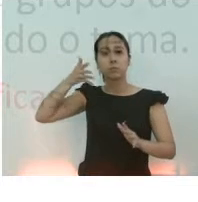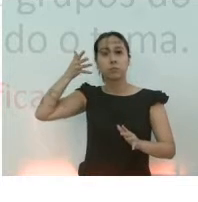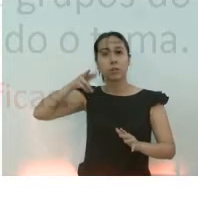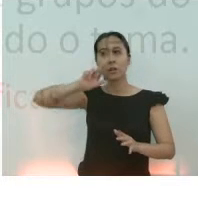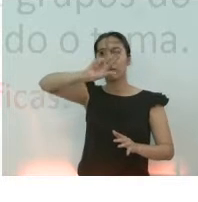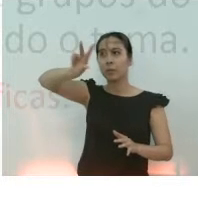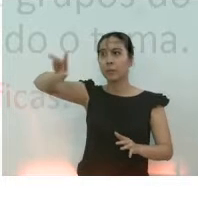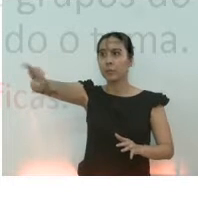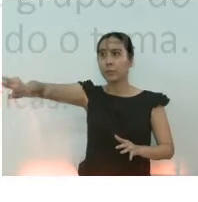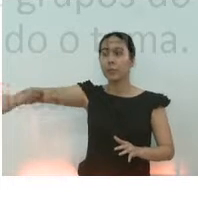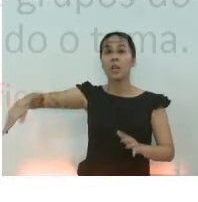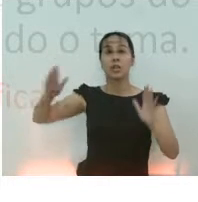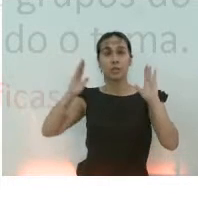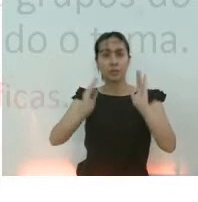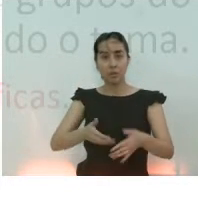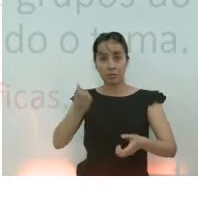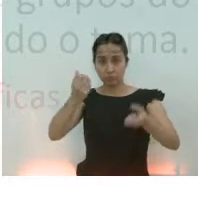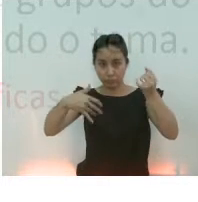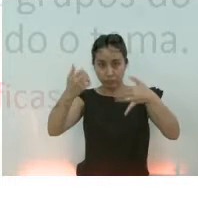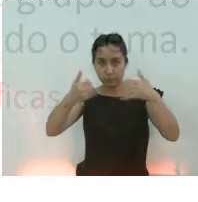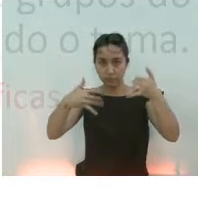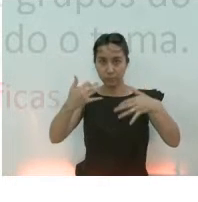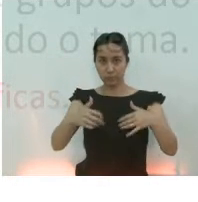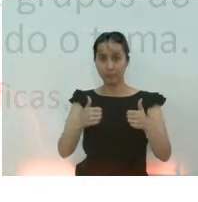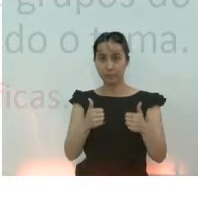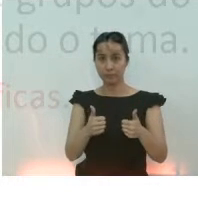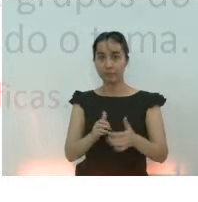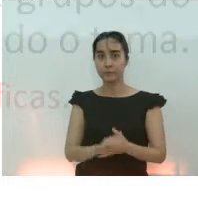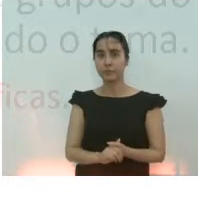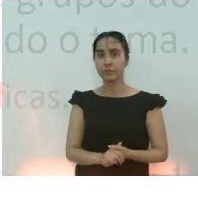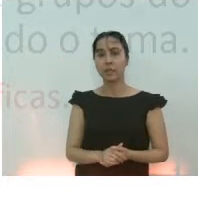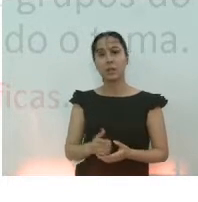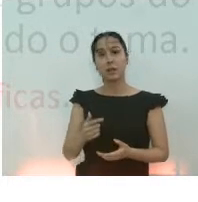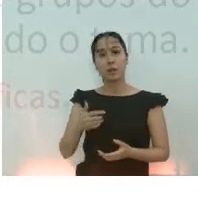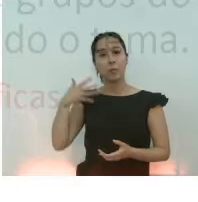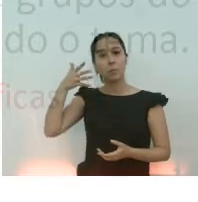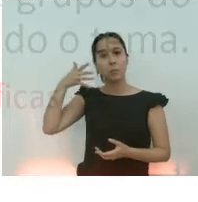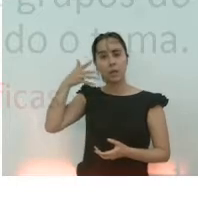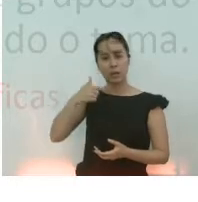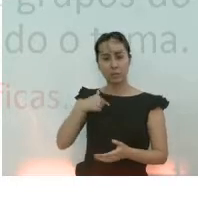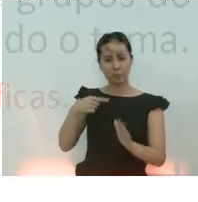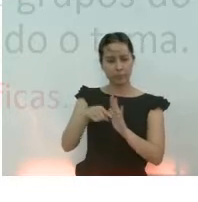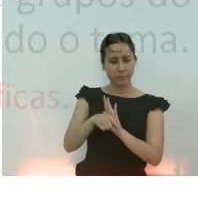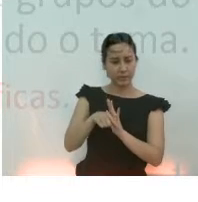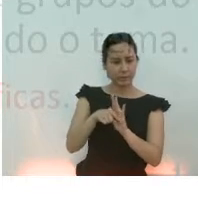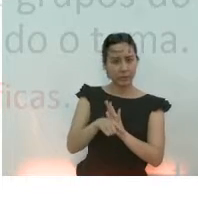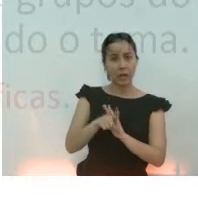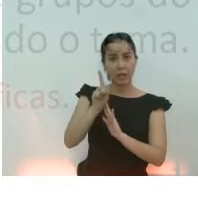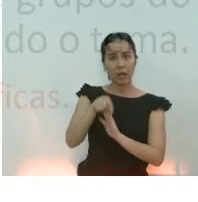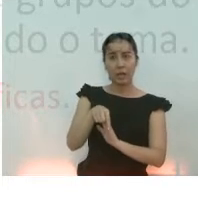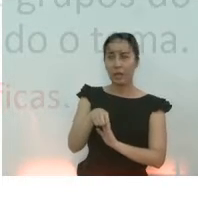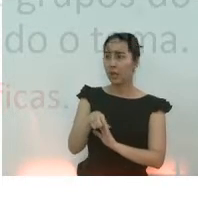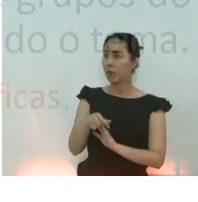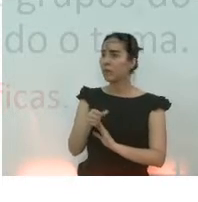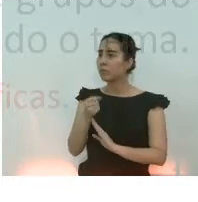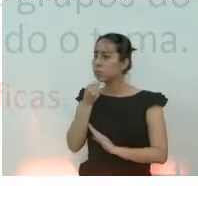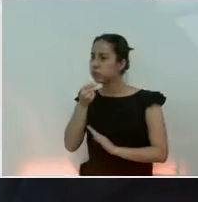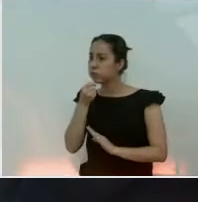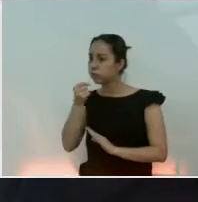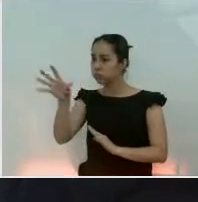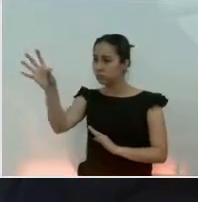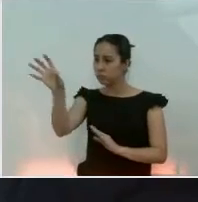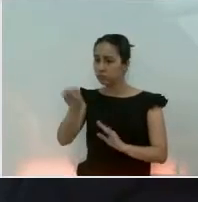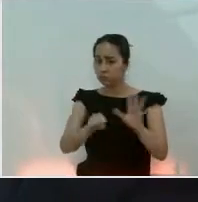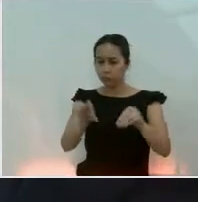estudo de caso por intermédio de coleta e interpretação de dados o ambiente de pesquisa foi a ser familiar textos